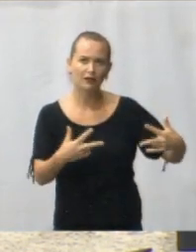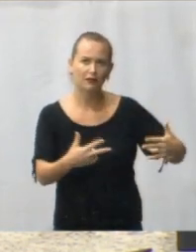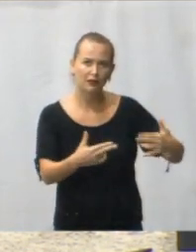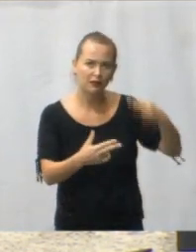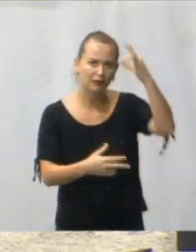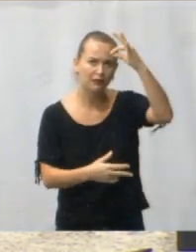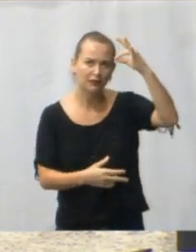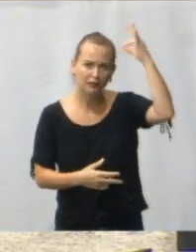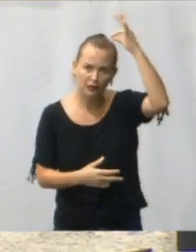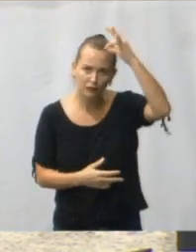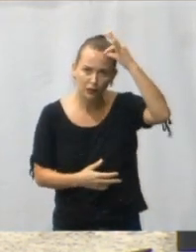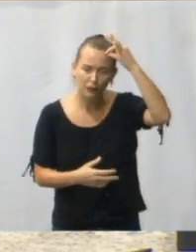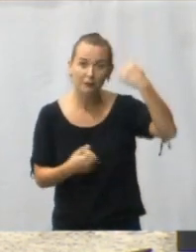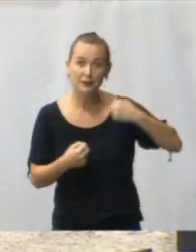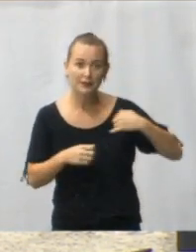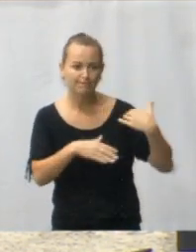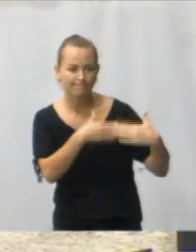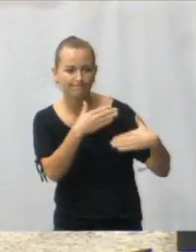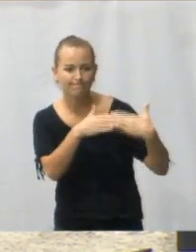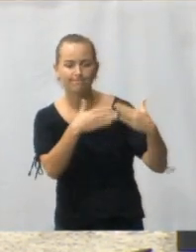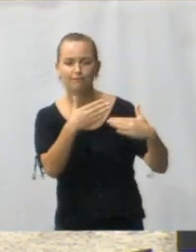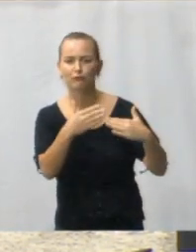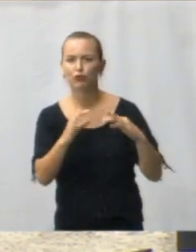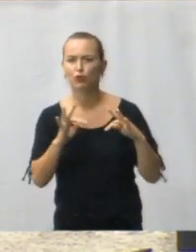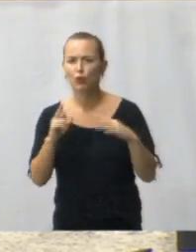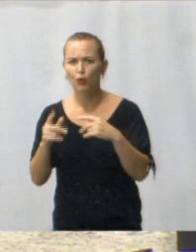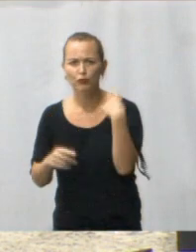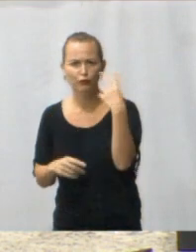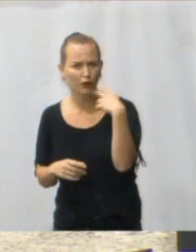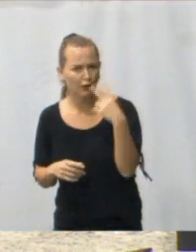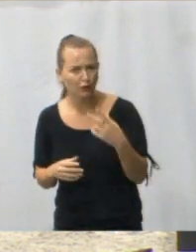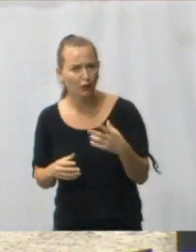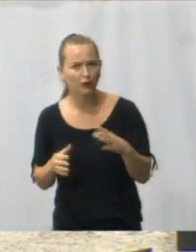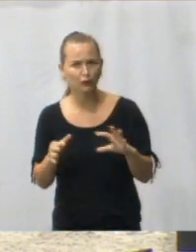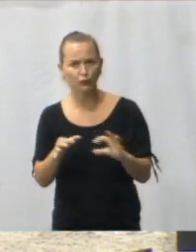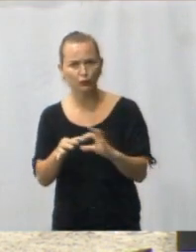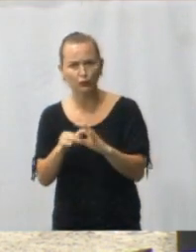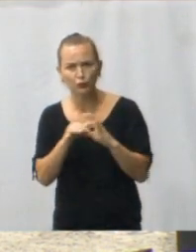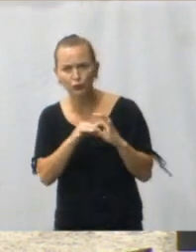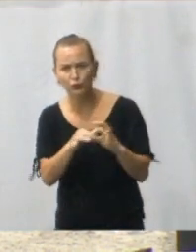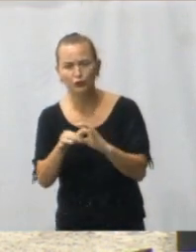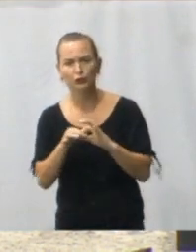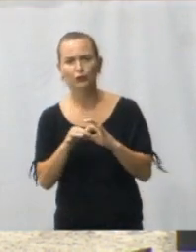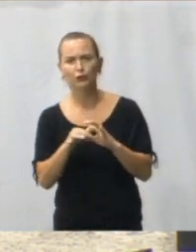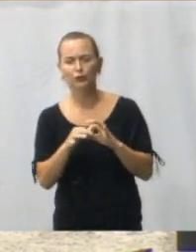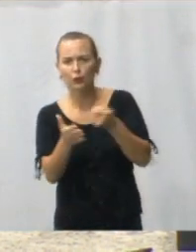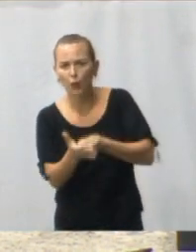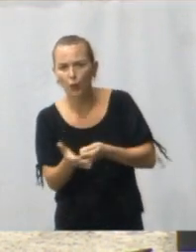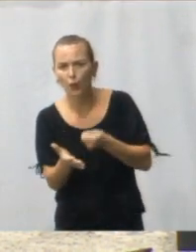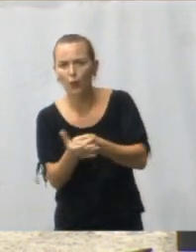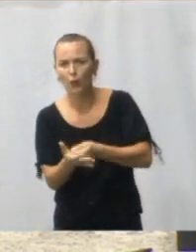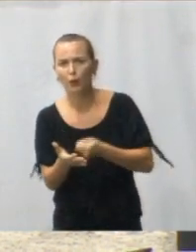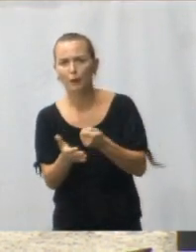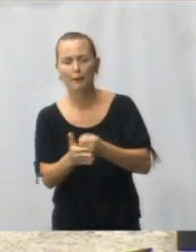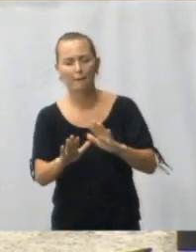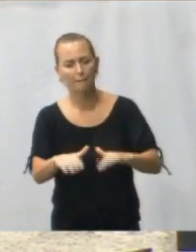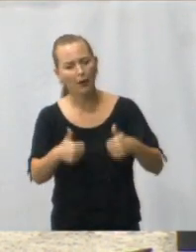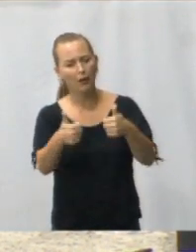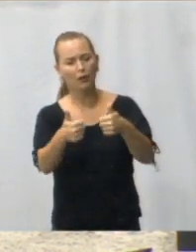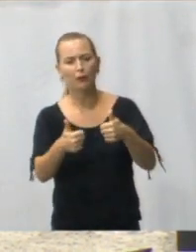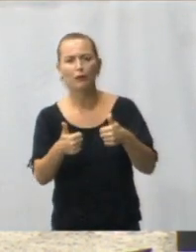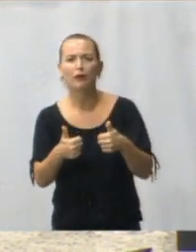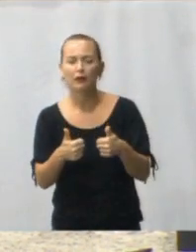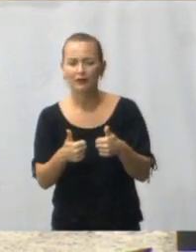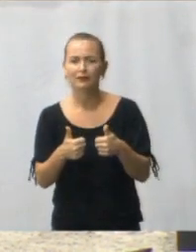é algo que todos os vereadores fazem parte e que continuaremos cobrando. Então, assim, deixo claro nosso recado.